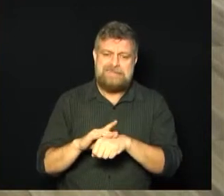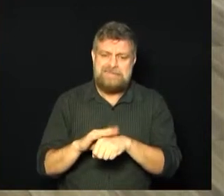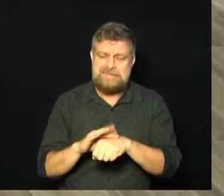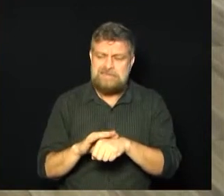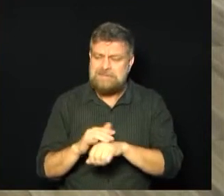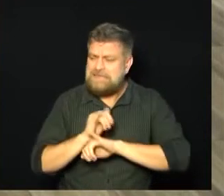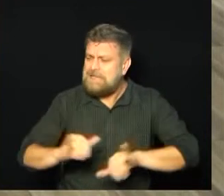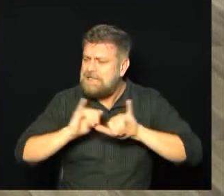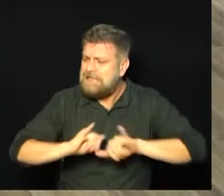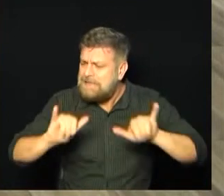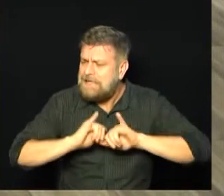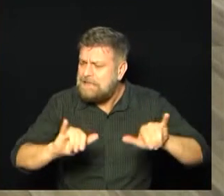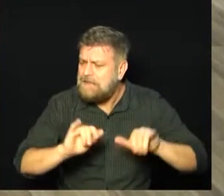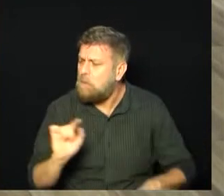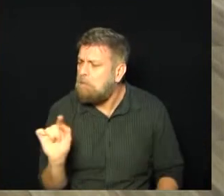tão falada.